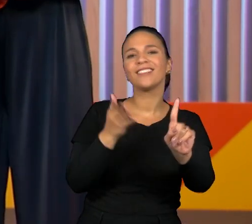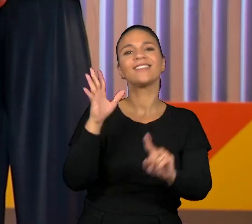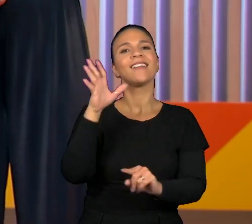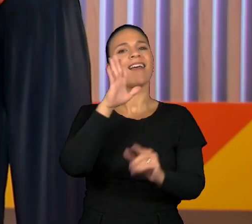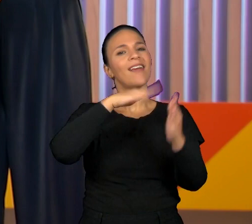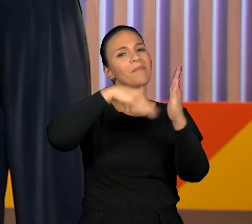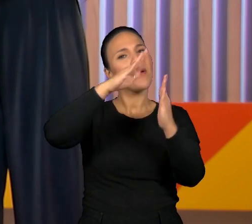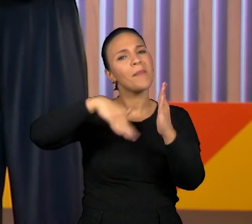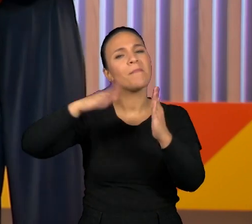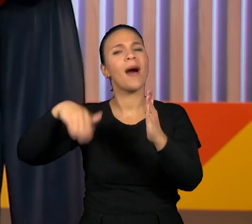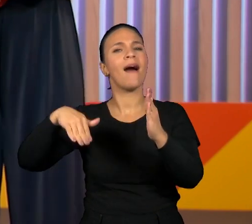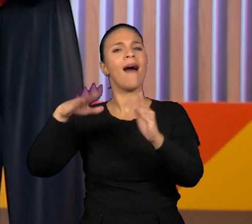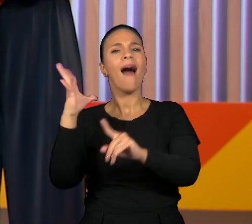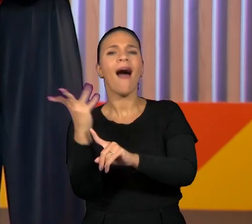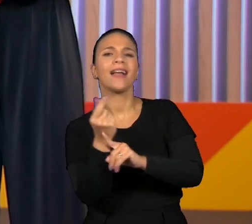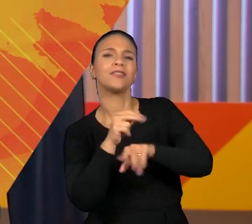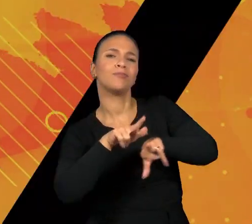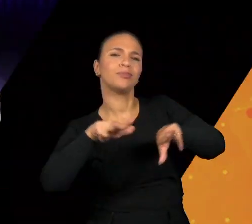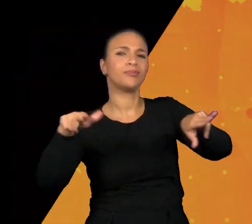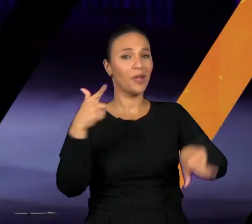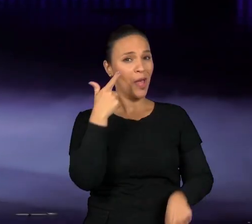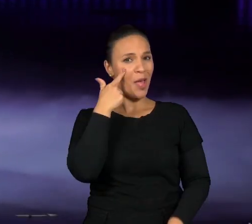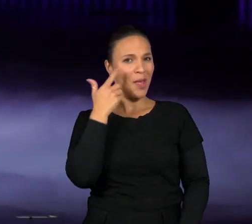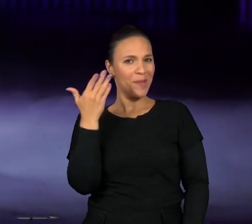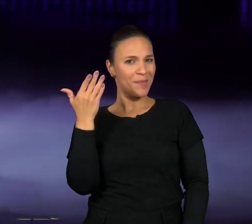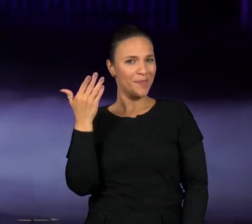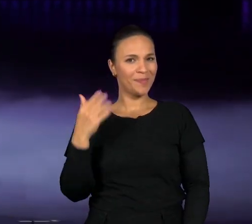uma. Dá só uma olhada.